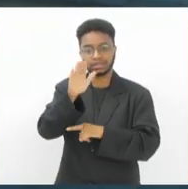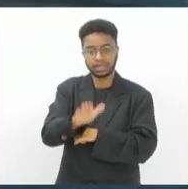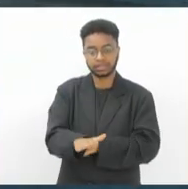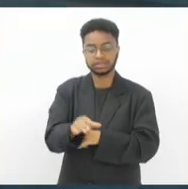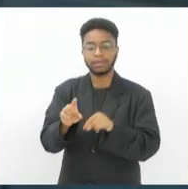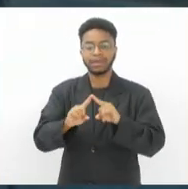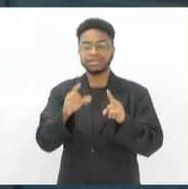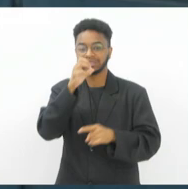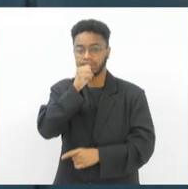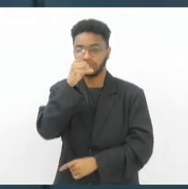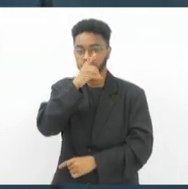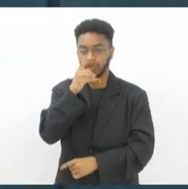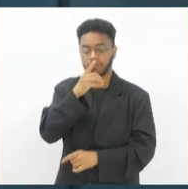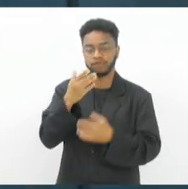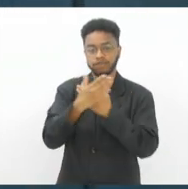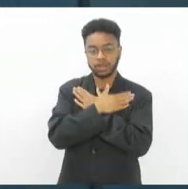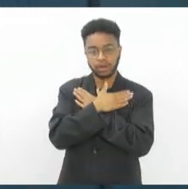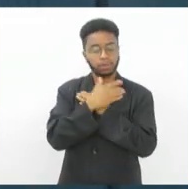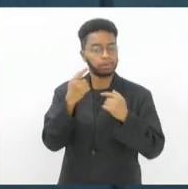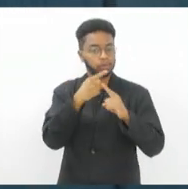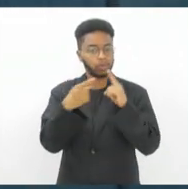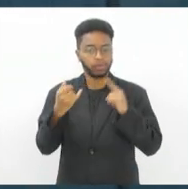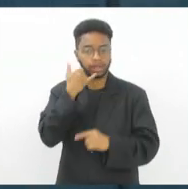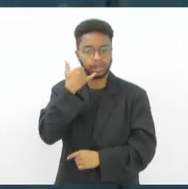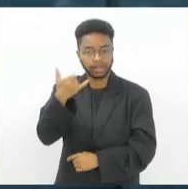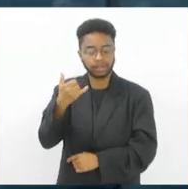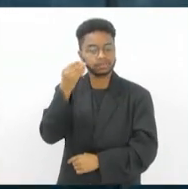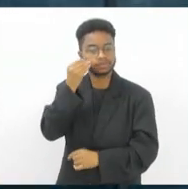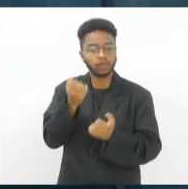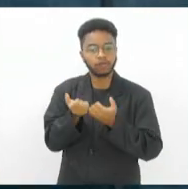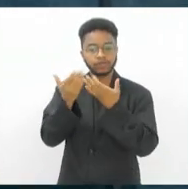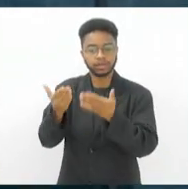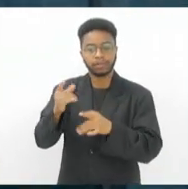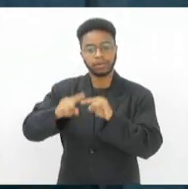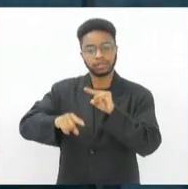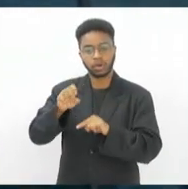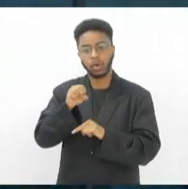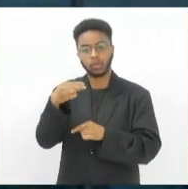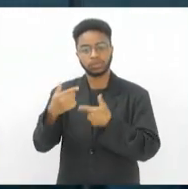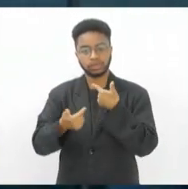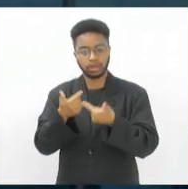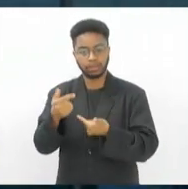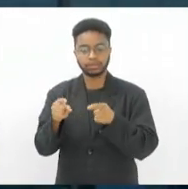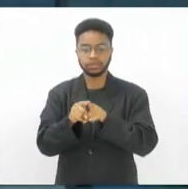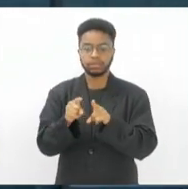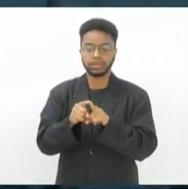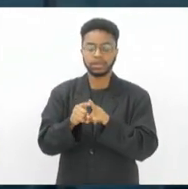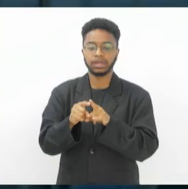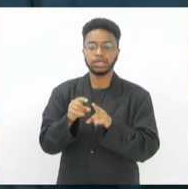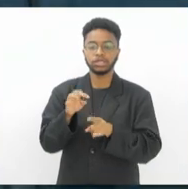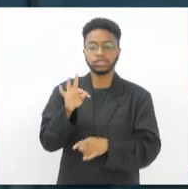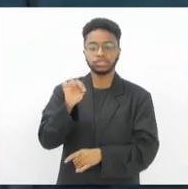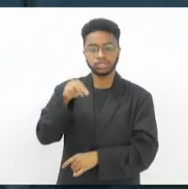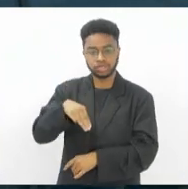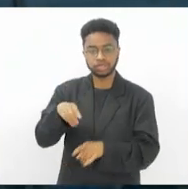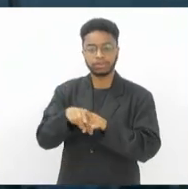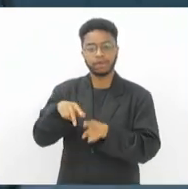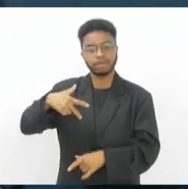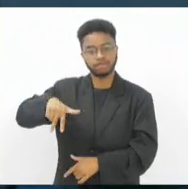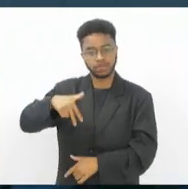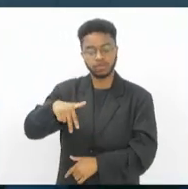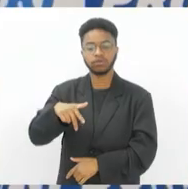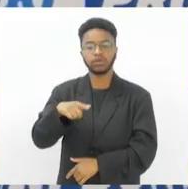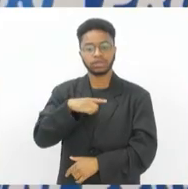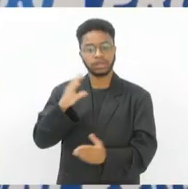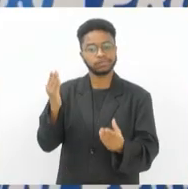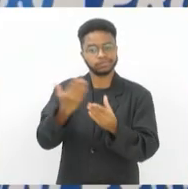feriados, é proibida a realização de ligações para ofertas de produtos ou serviços. As operadoras TIM e Vivo também foram alvo de ações do